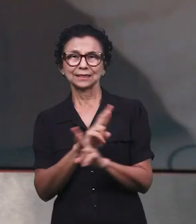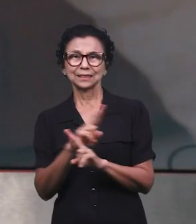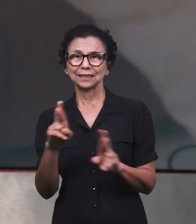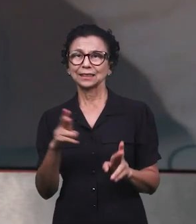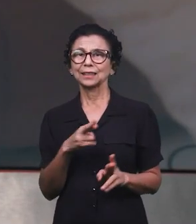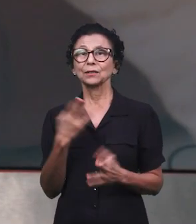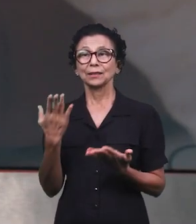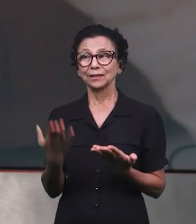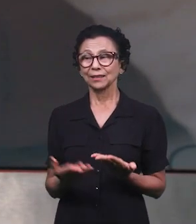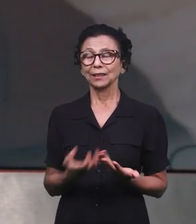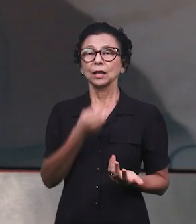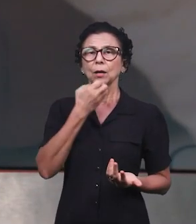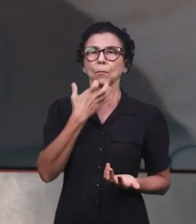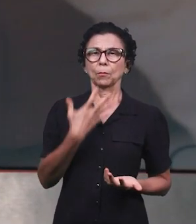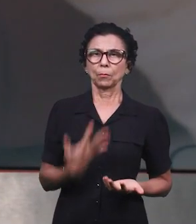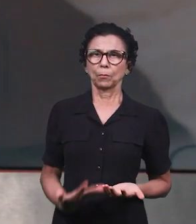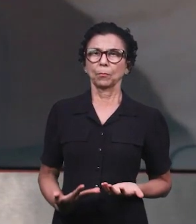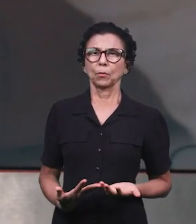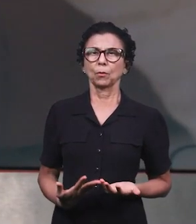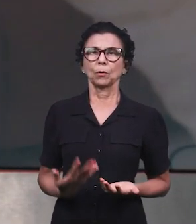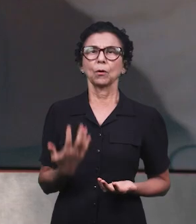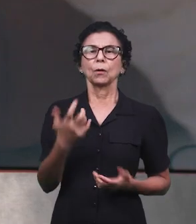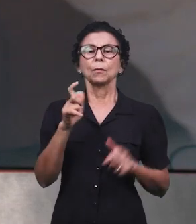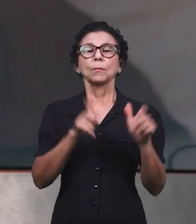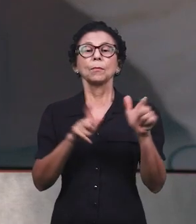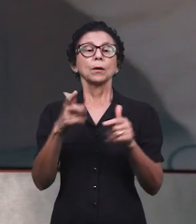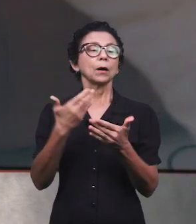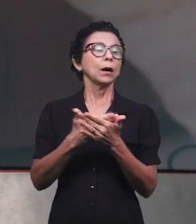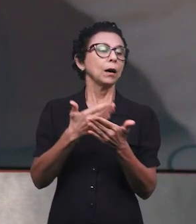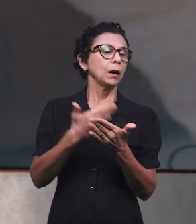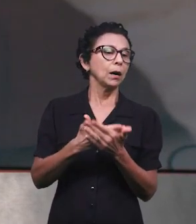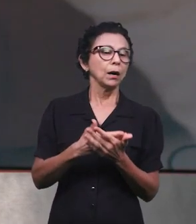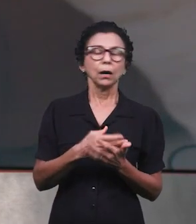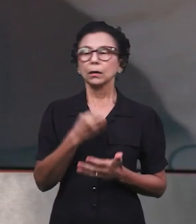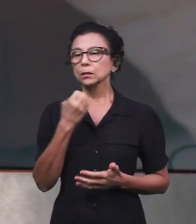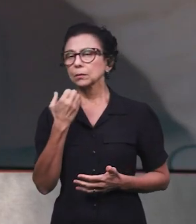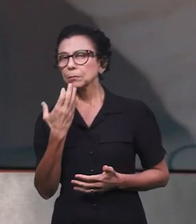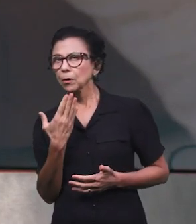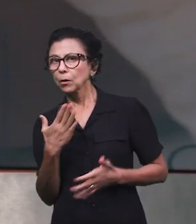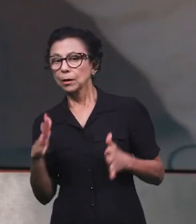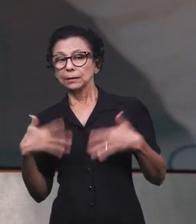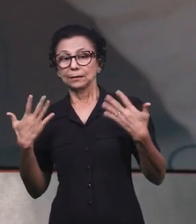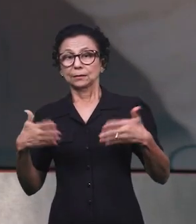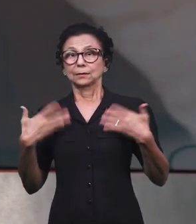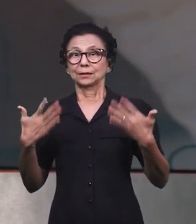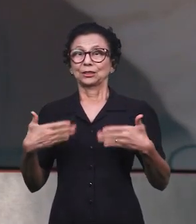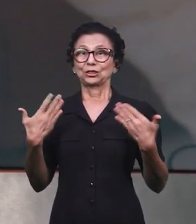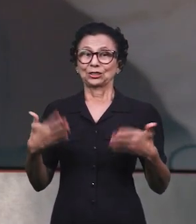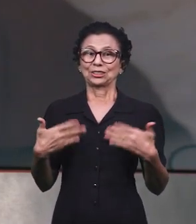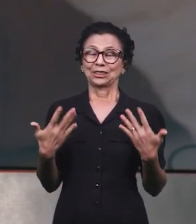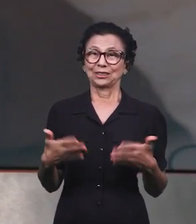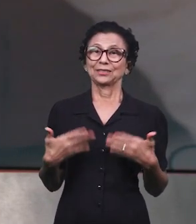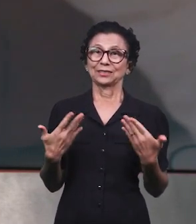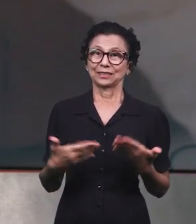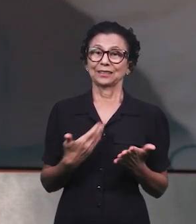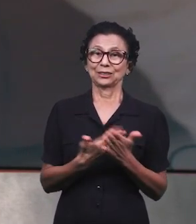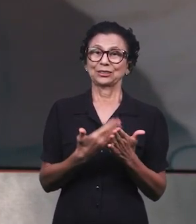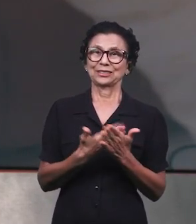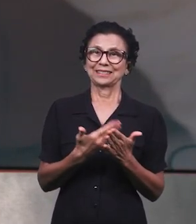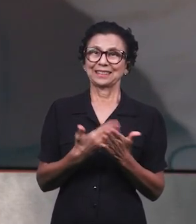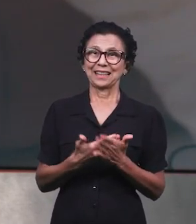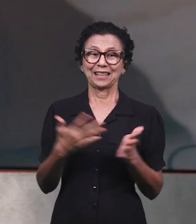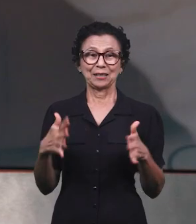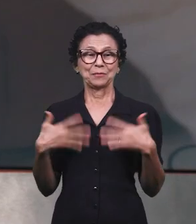outros alunos, ver outras pessoas que estão estudando, isso pode te ajudar, sim, a pegar um ritmo a mais de estudo, né?